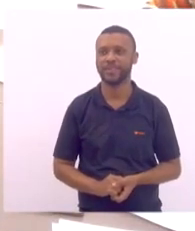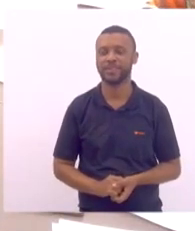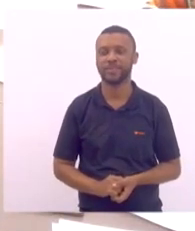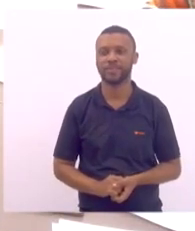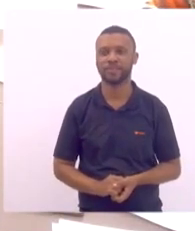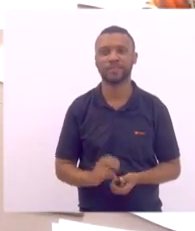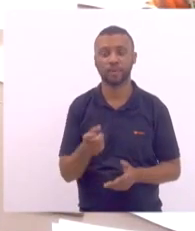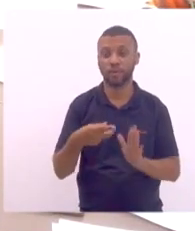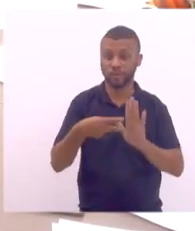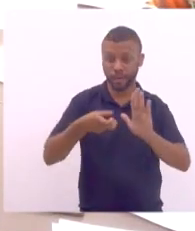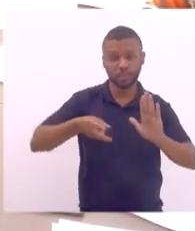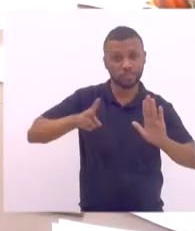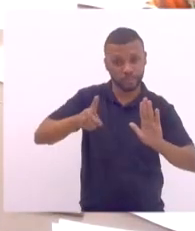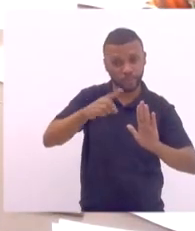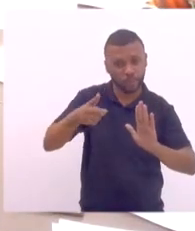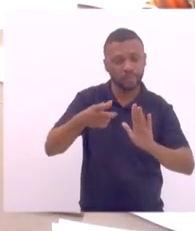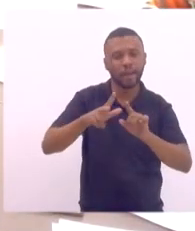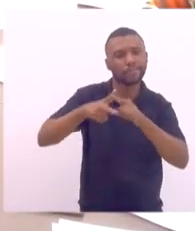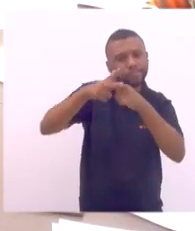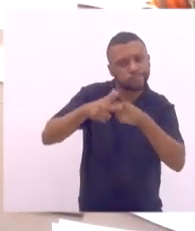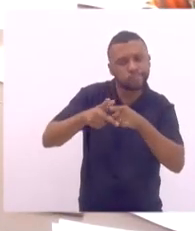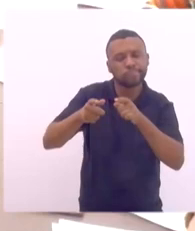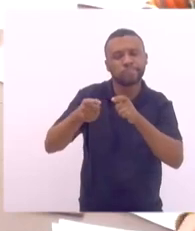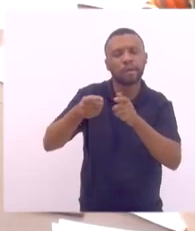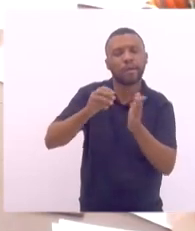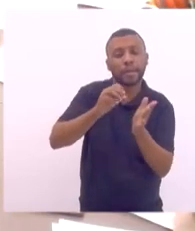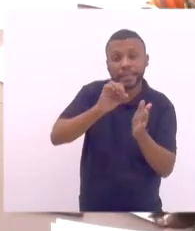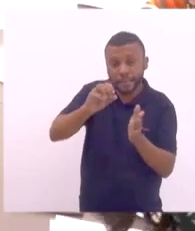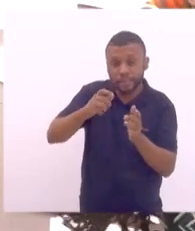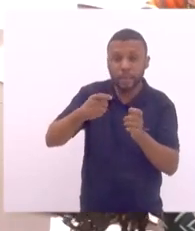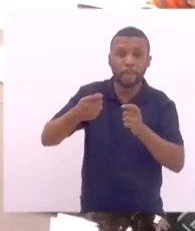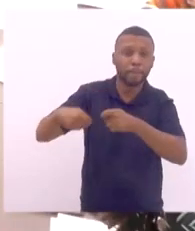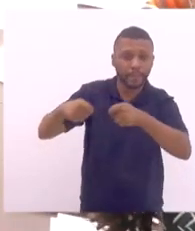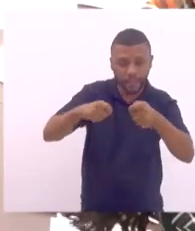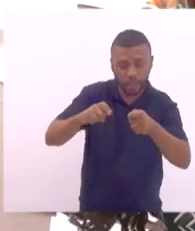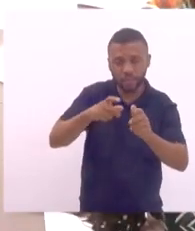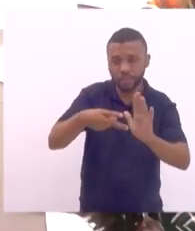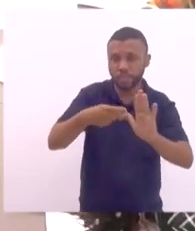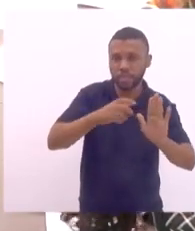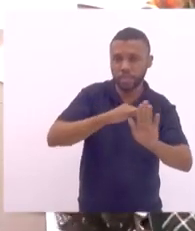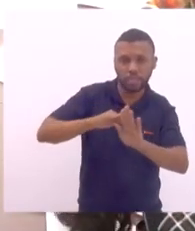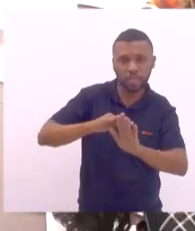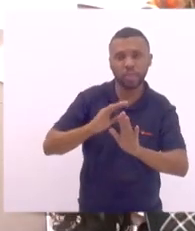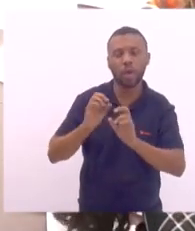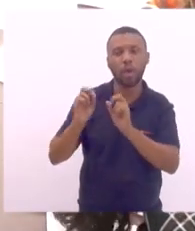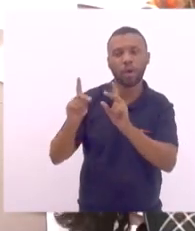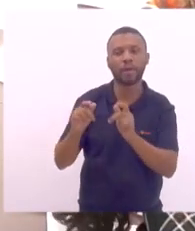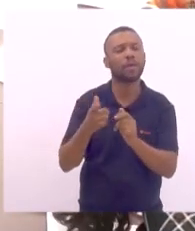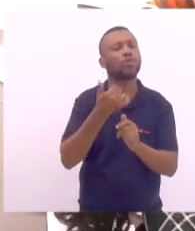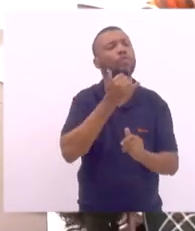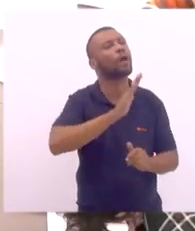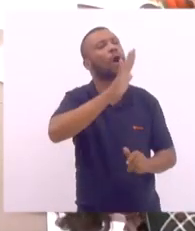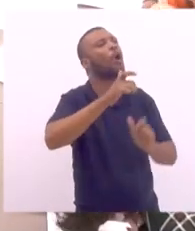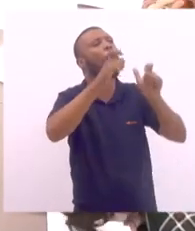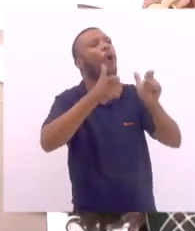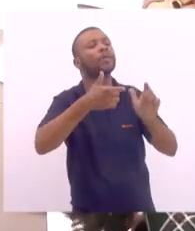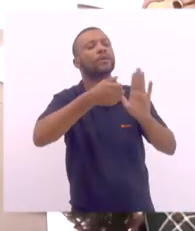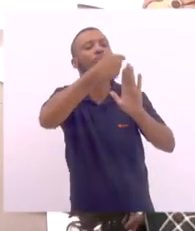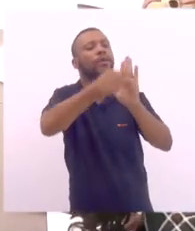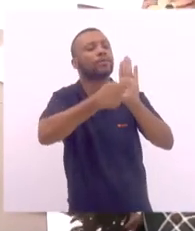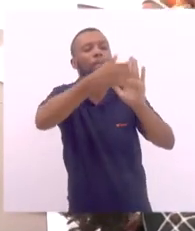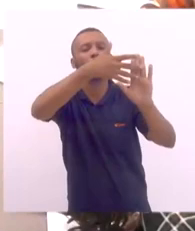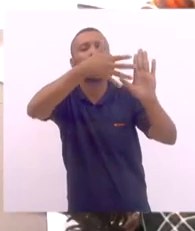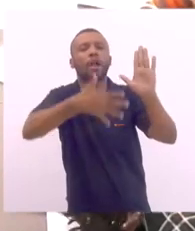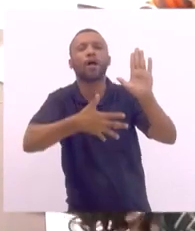Vamos manter o veto, depois vamos calibrando a necessidade. Manter o veto, manter. Qual, André? Acabou aí. Hein? Vai manter, né? Manter.